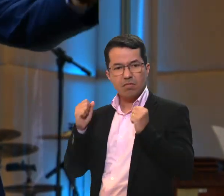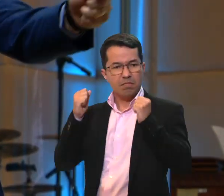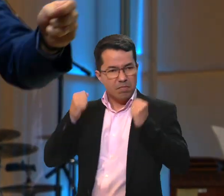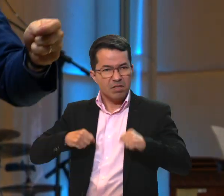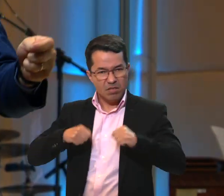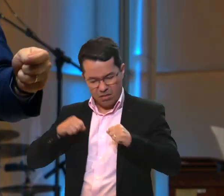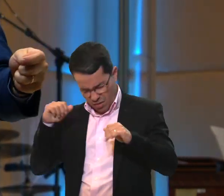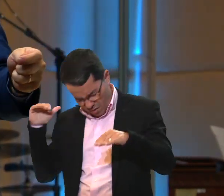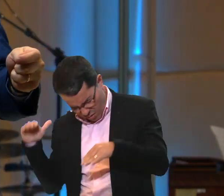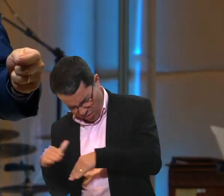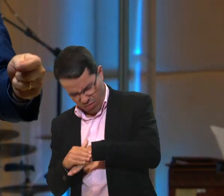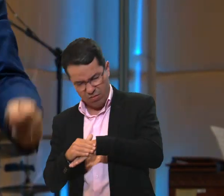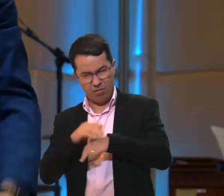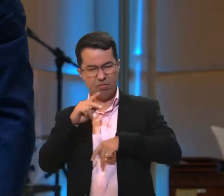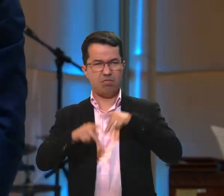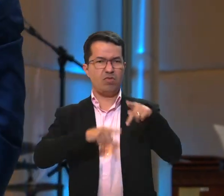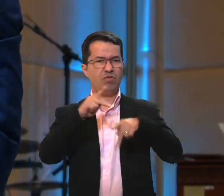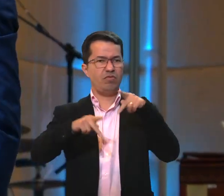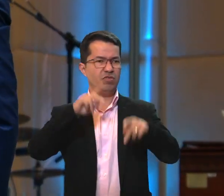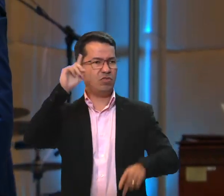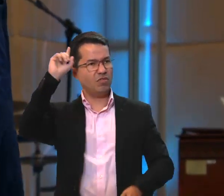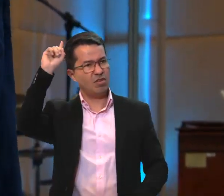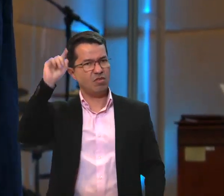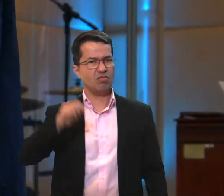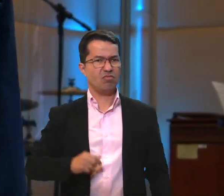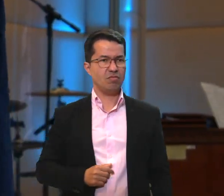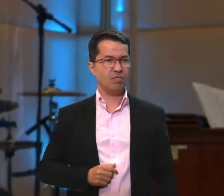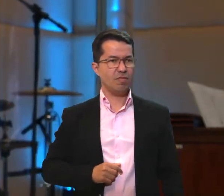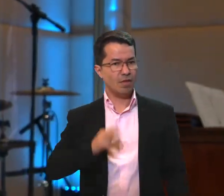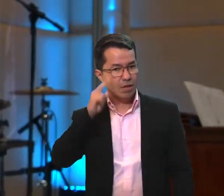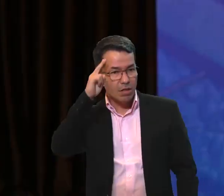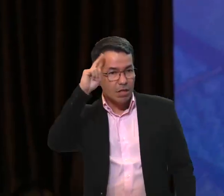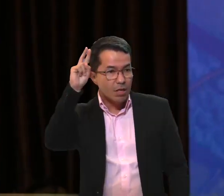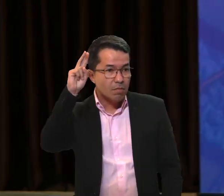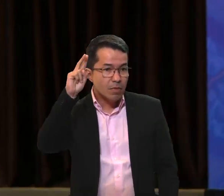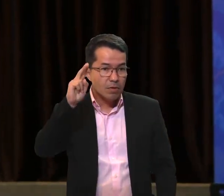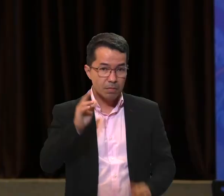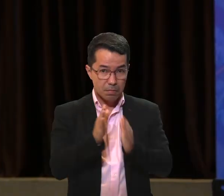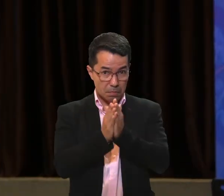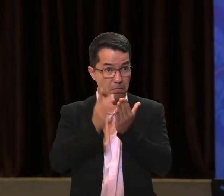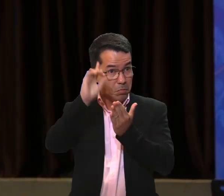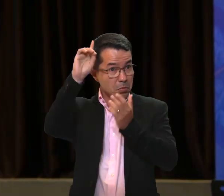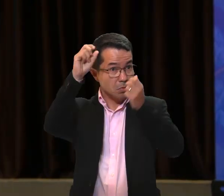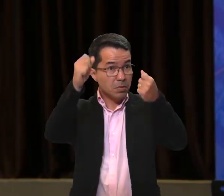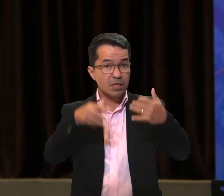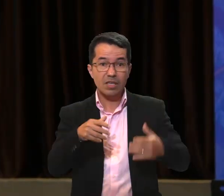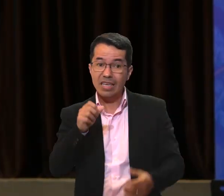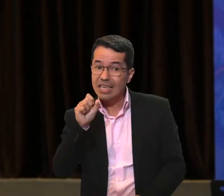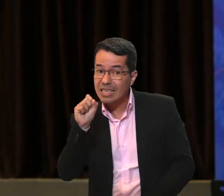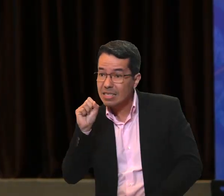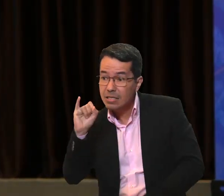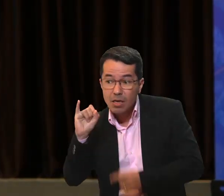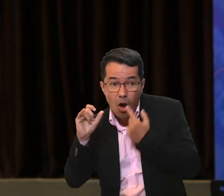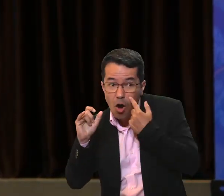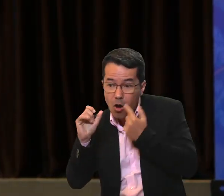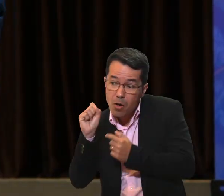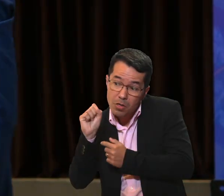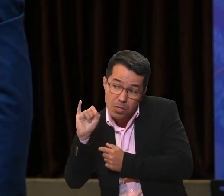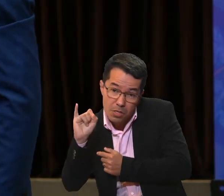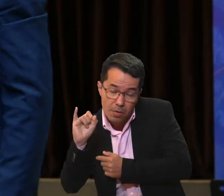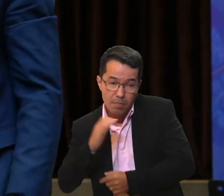de Deus. Ele vai dizer: se o meu povo, que se chama pelo meu nome, se